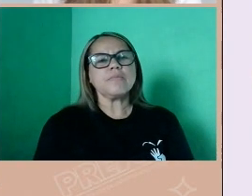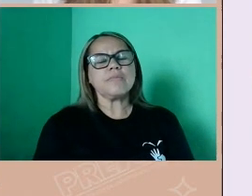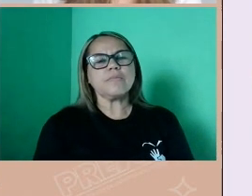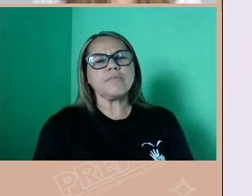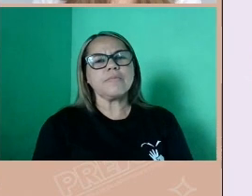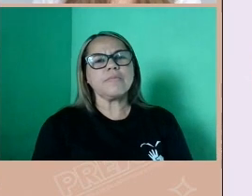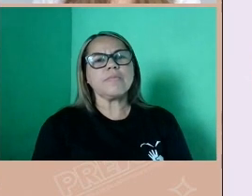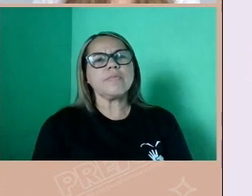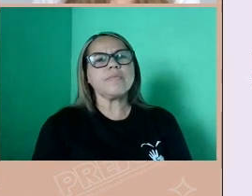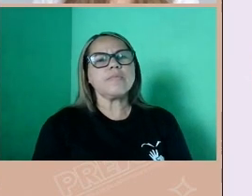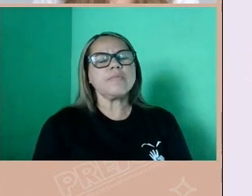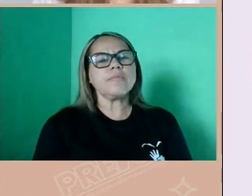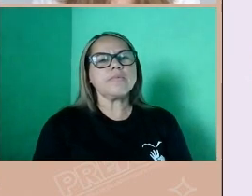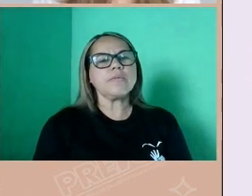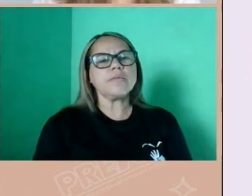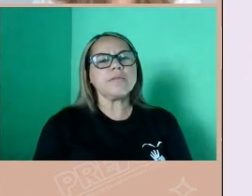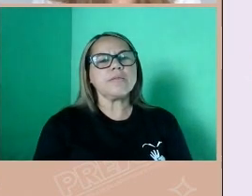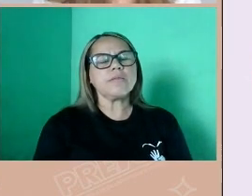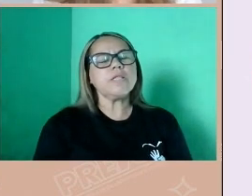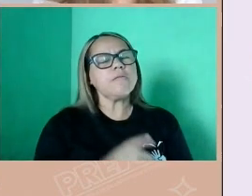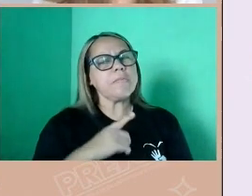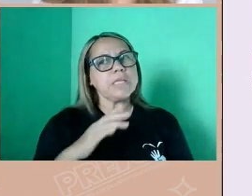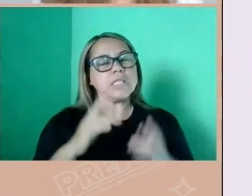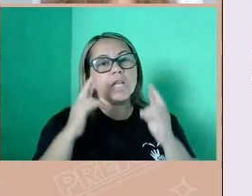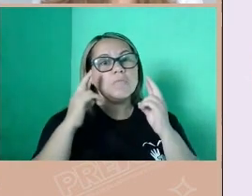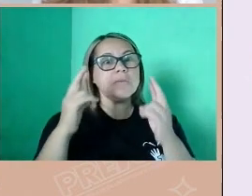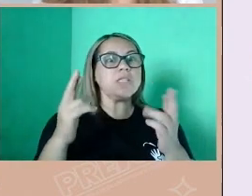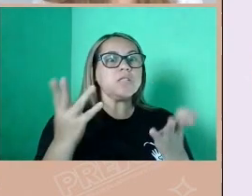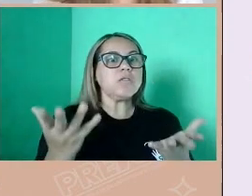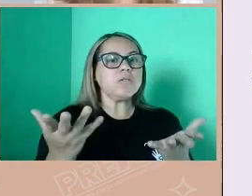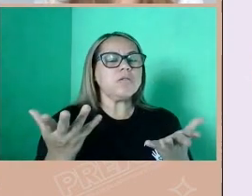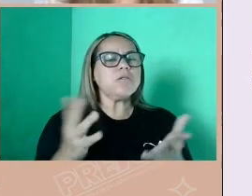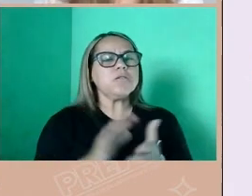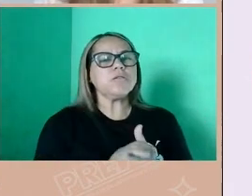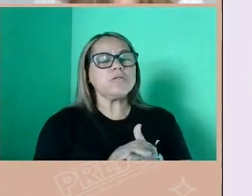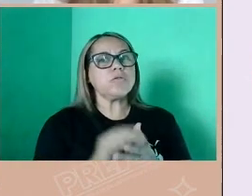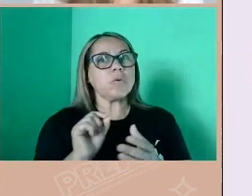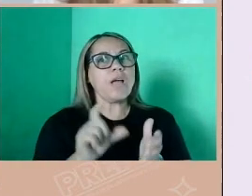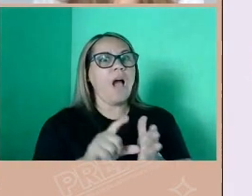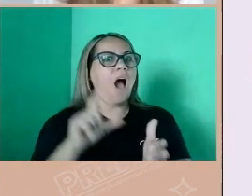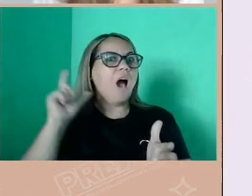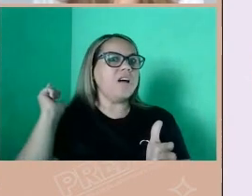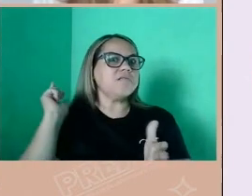mais né tolerantes do que no poder anterior